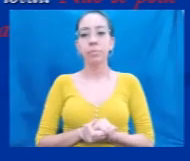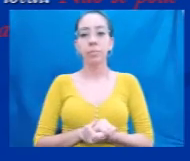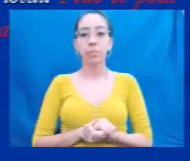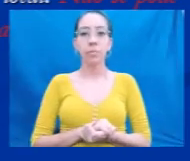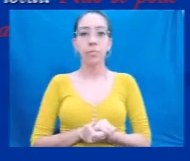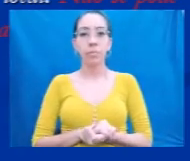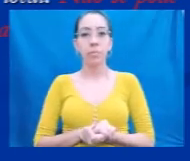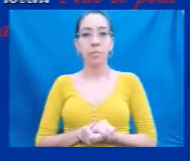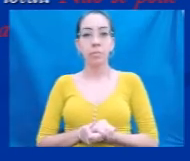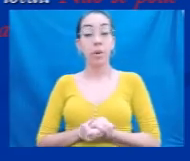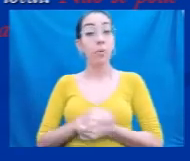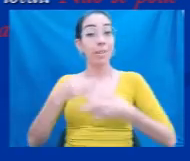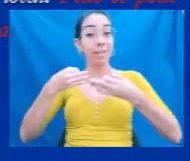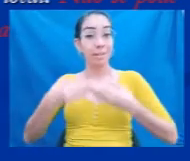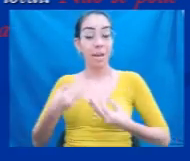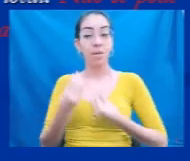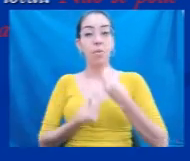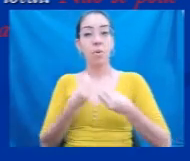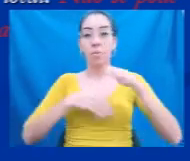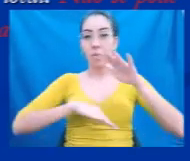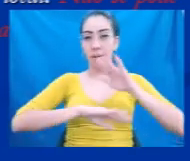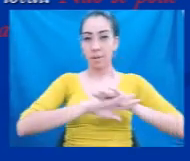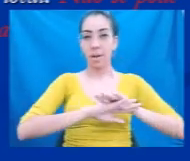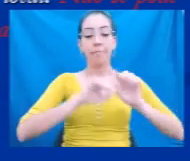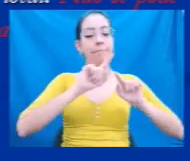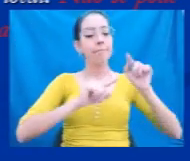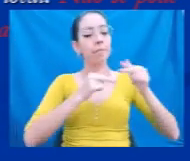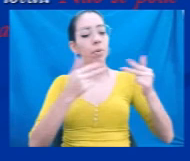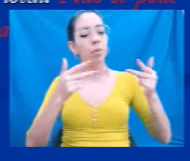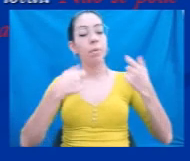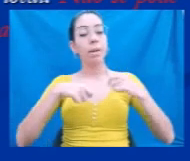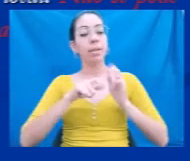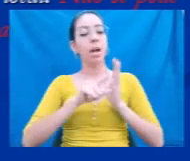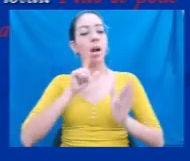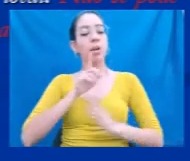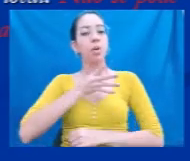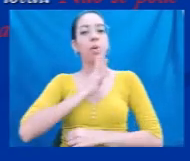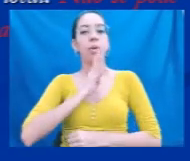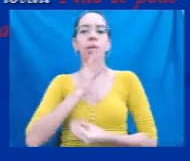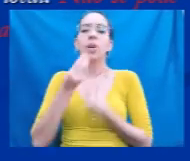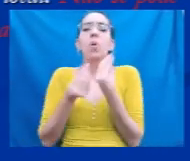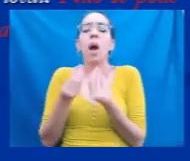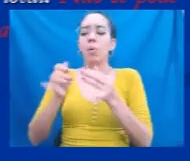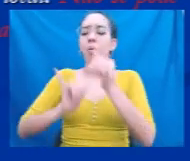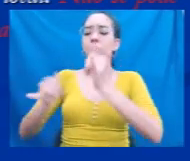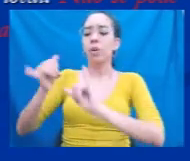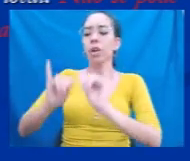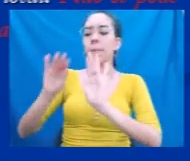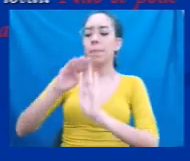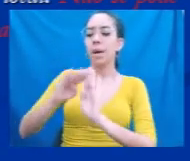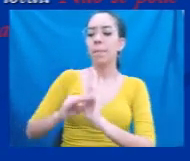Para o correto e devido armazenamento dos produtos químicos, é preciso conhecer a natureza química dos compostos, conhecer suas